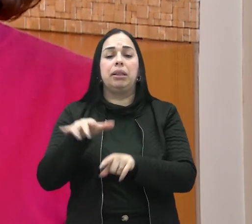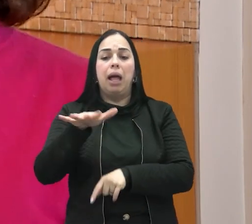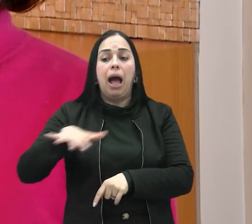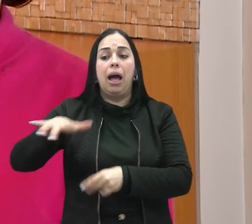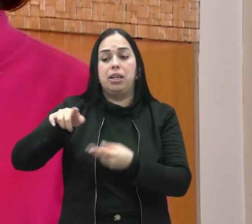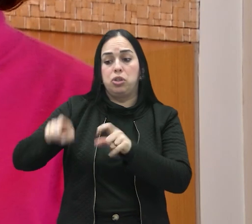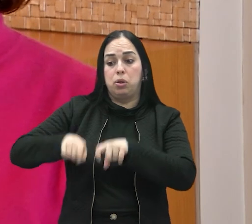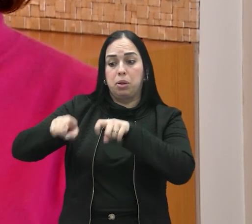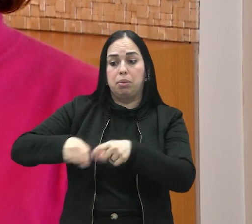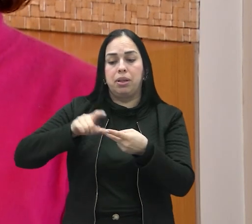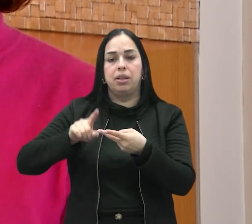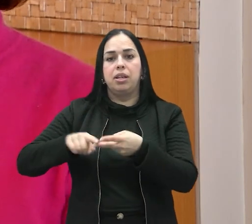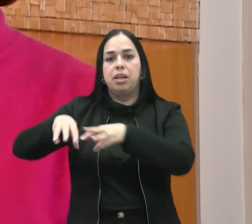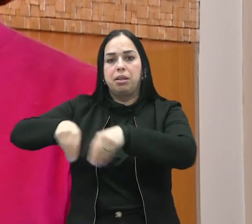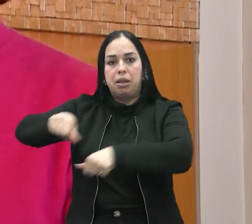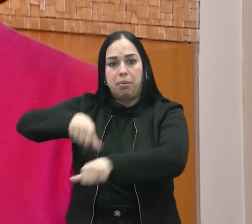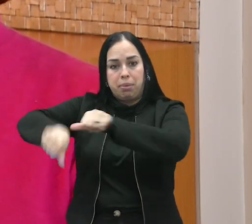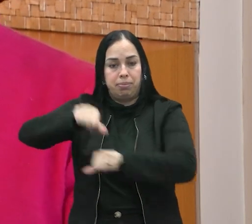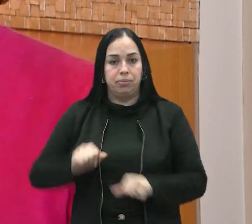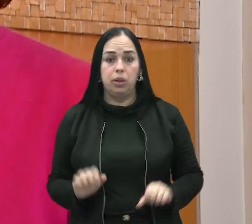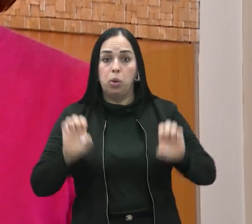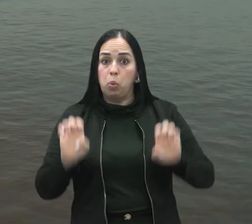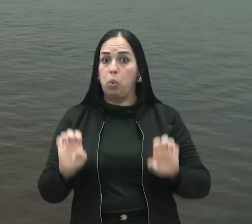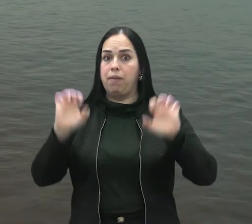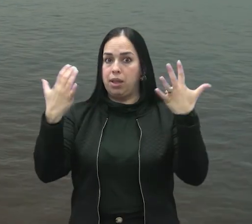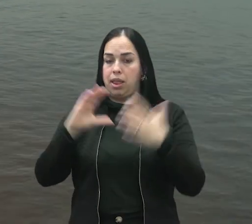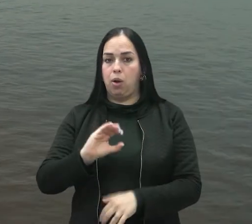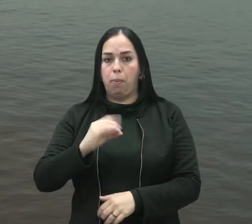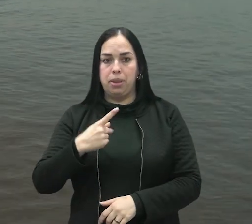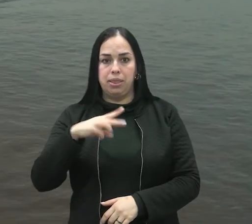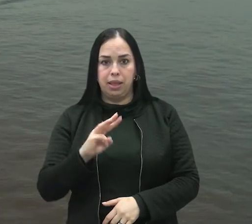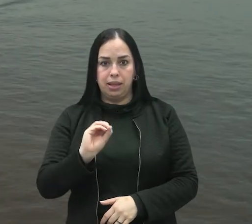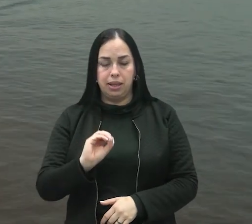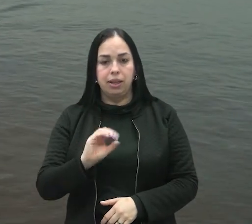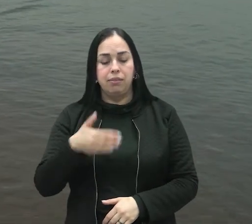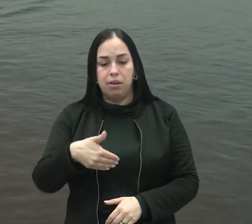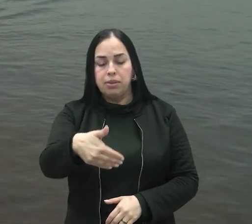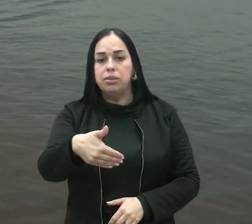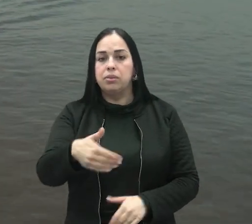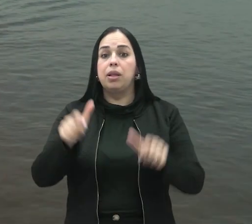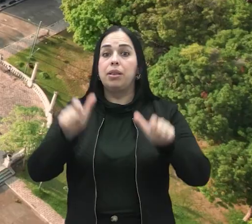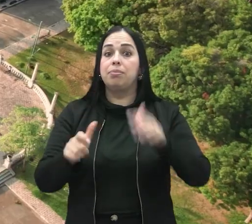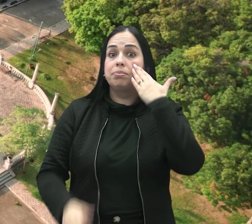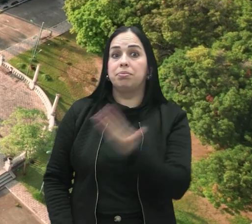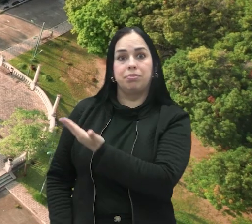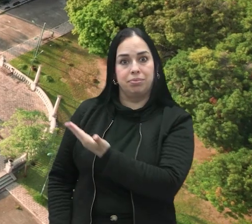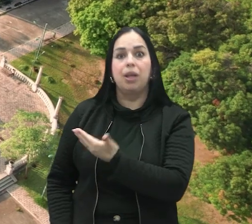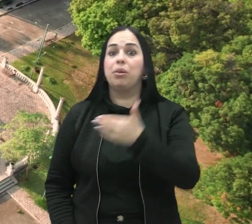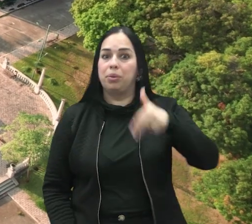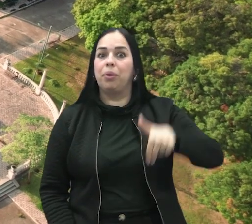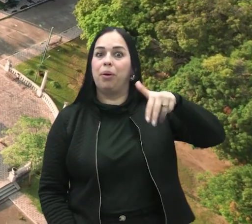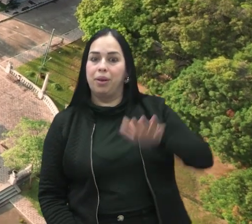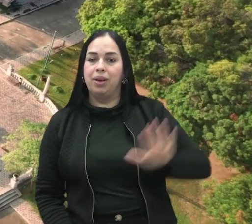de agricultura e mudança do uso da terra. O evento da COP30 irá acontecer em Belém,